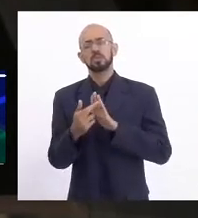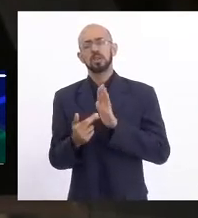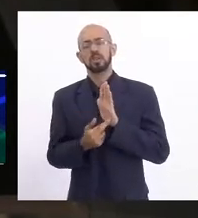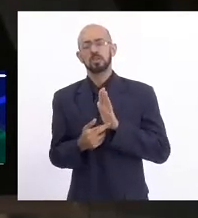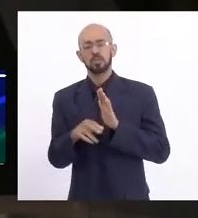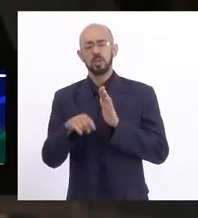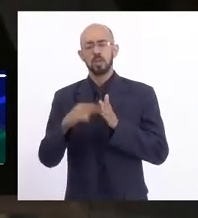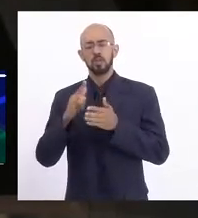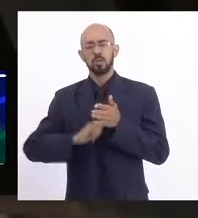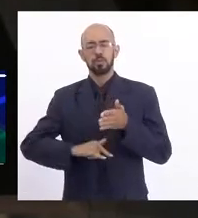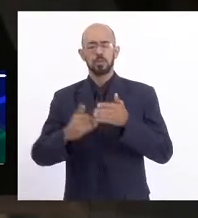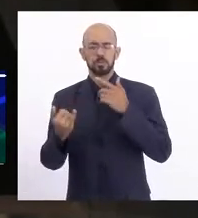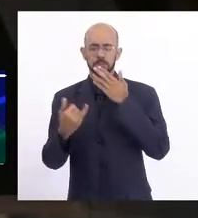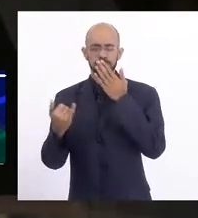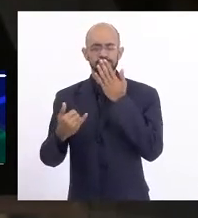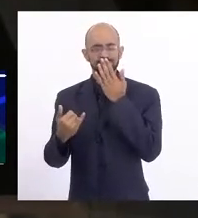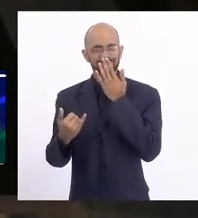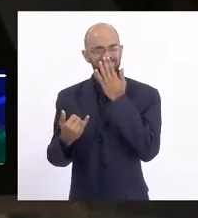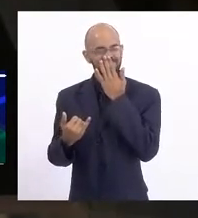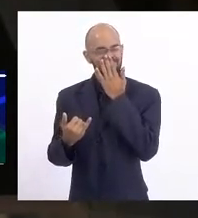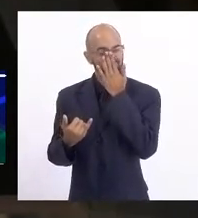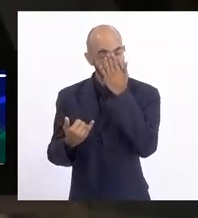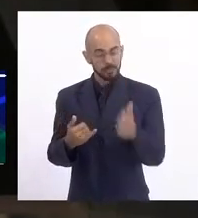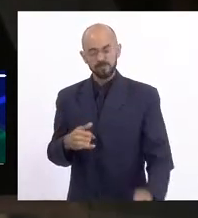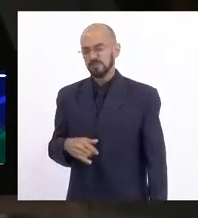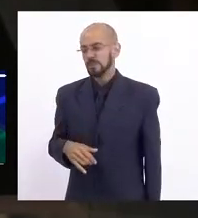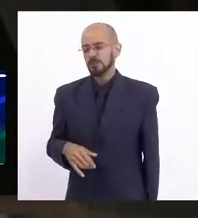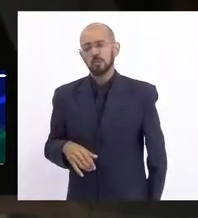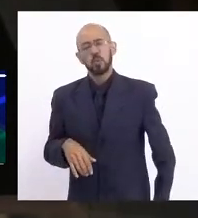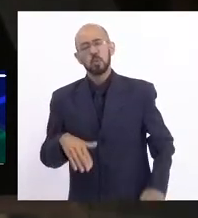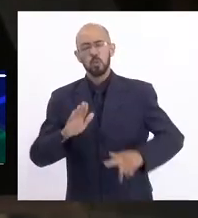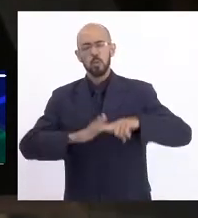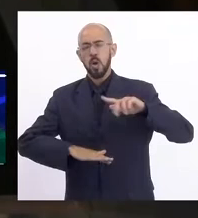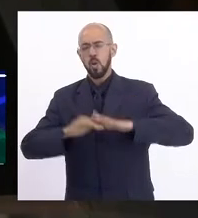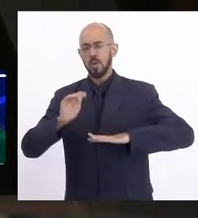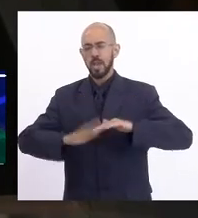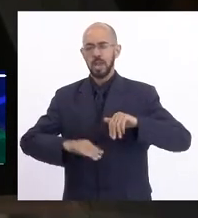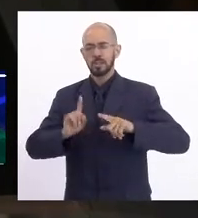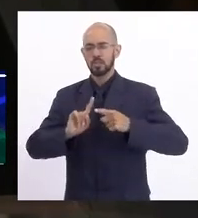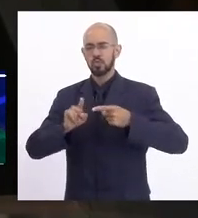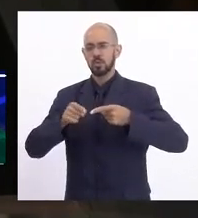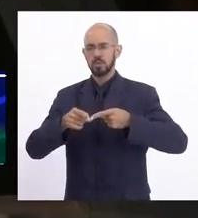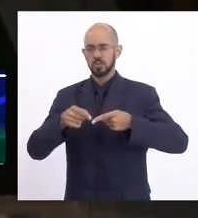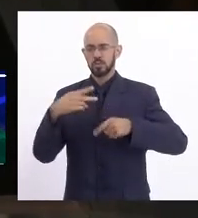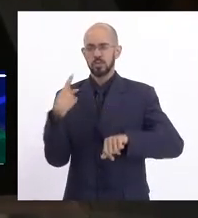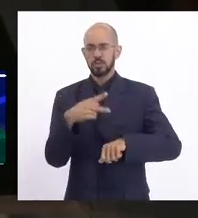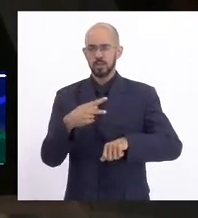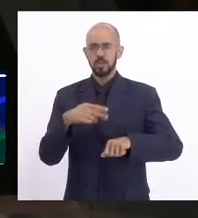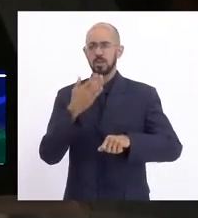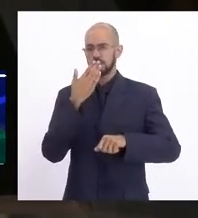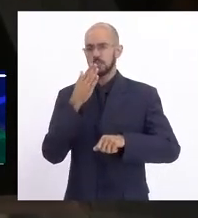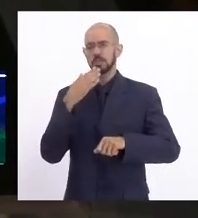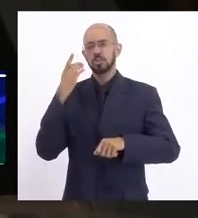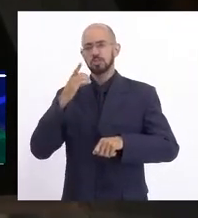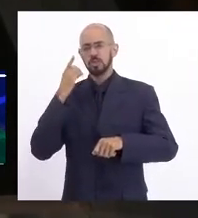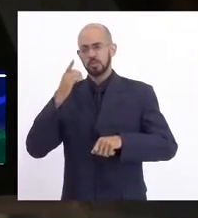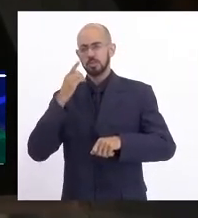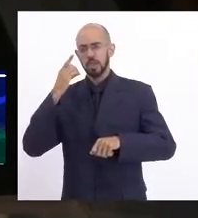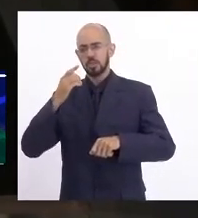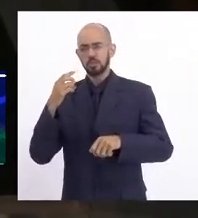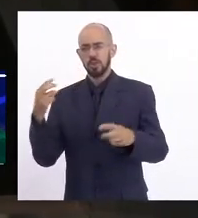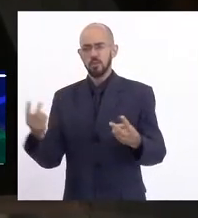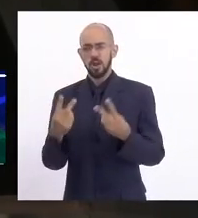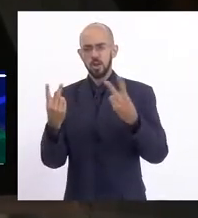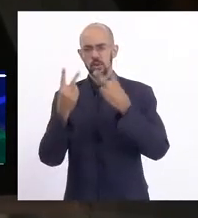importante, independentemente do destino que ele terá, e eu conclamo deputados e deputadas para valorizar esse trabalho da nossa